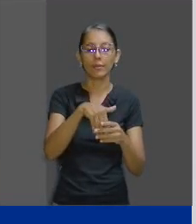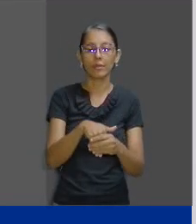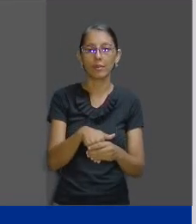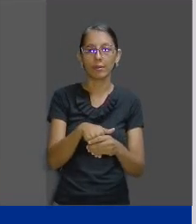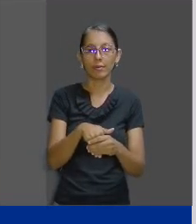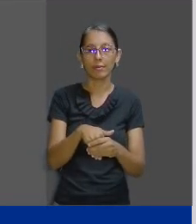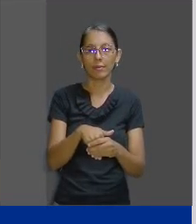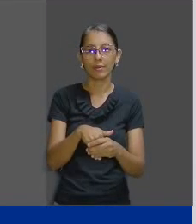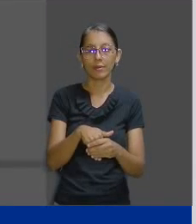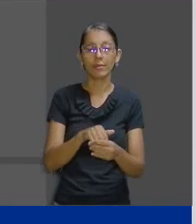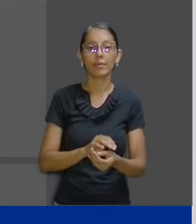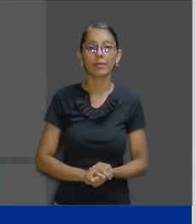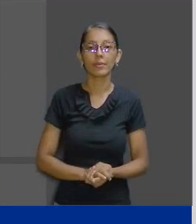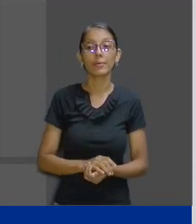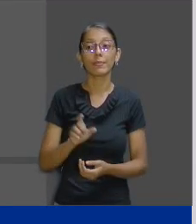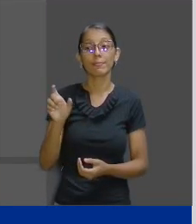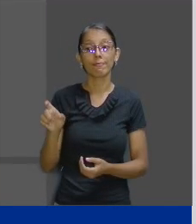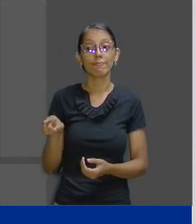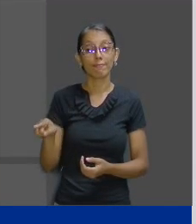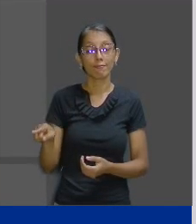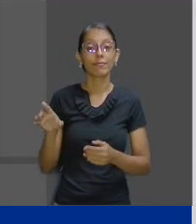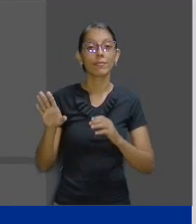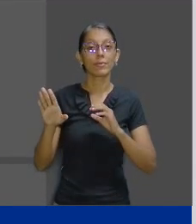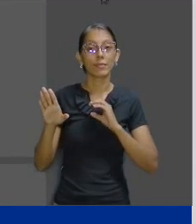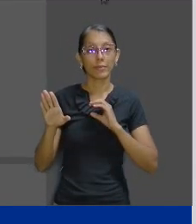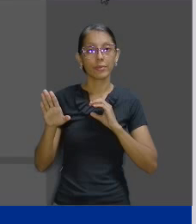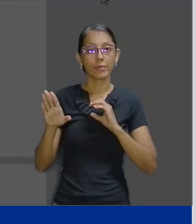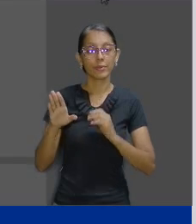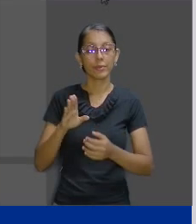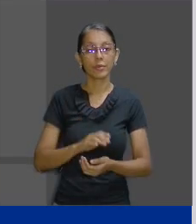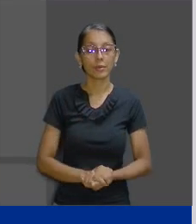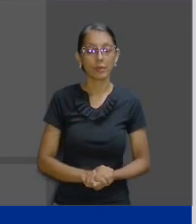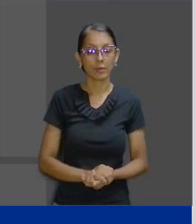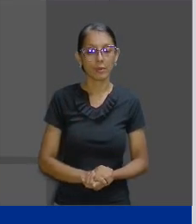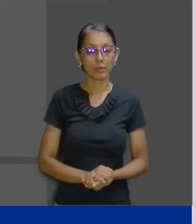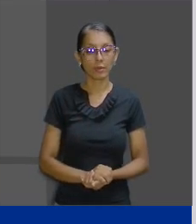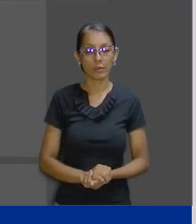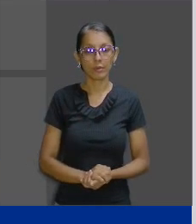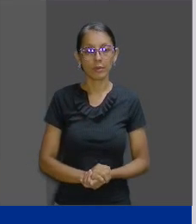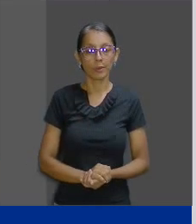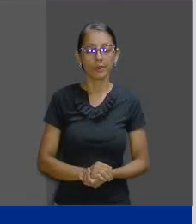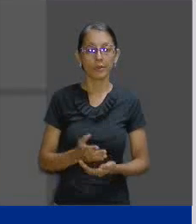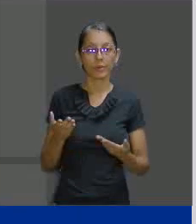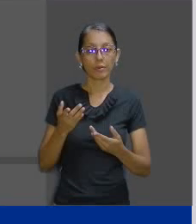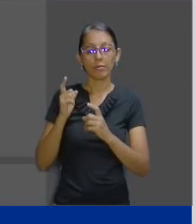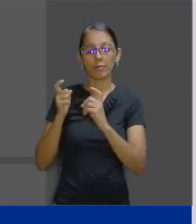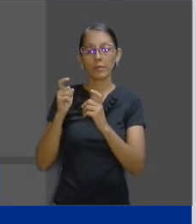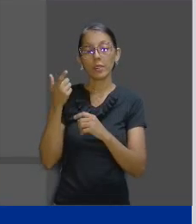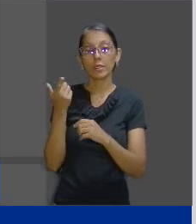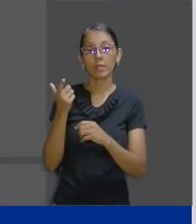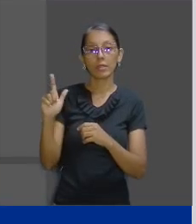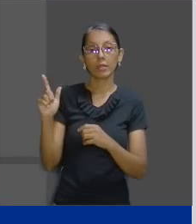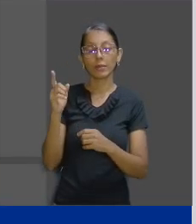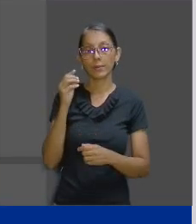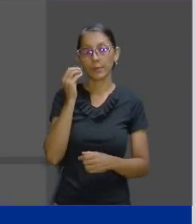candidato, no Jorge Amanajás. E neste último diálogo, nós temos